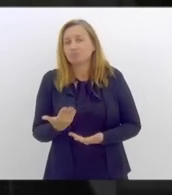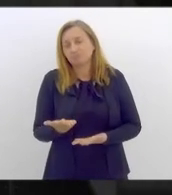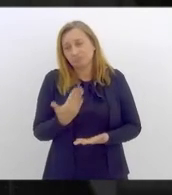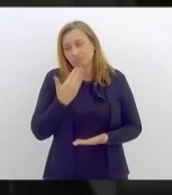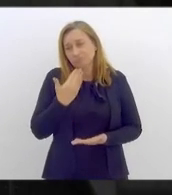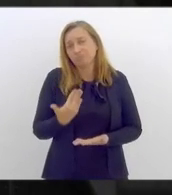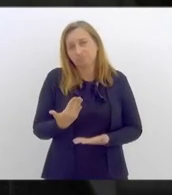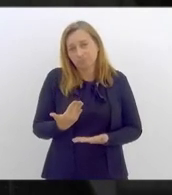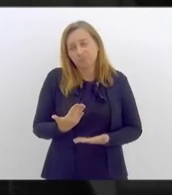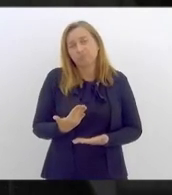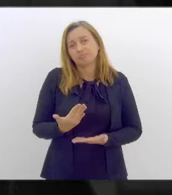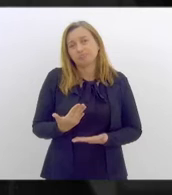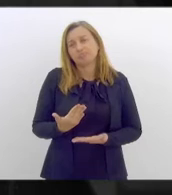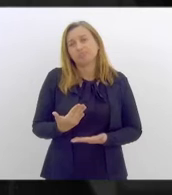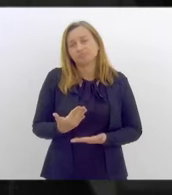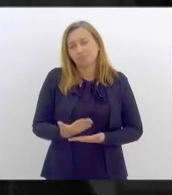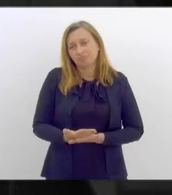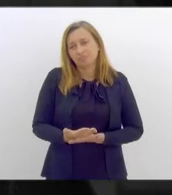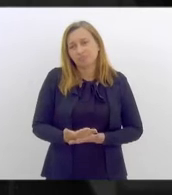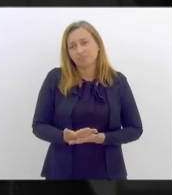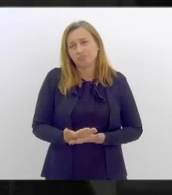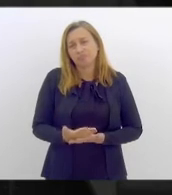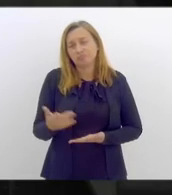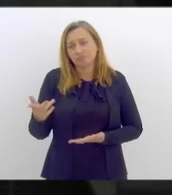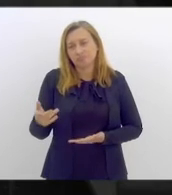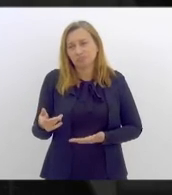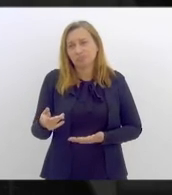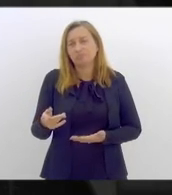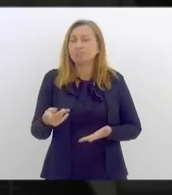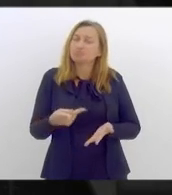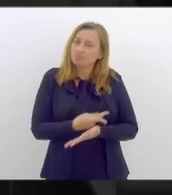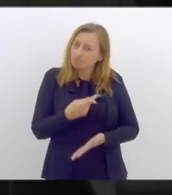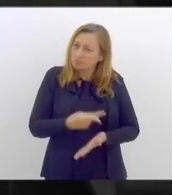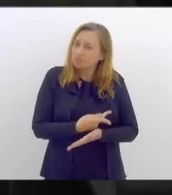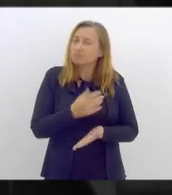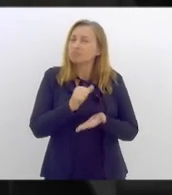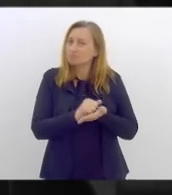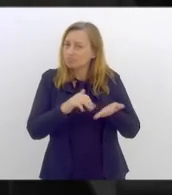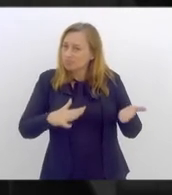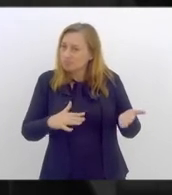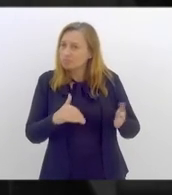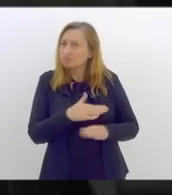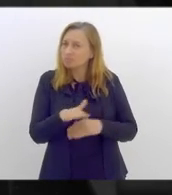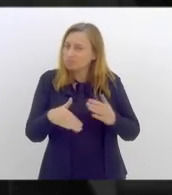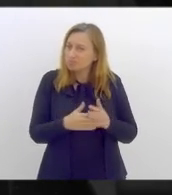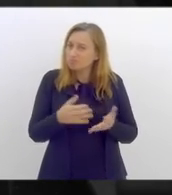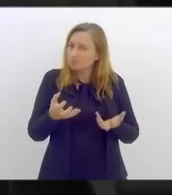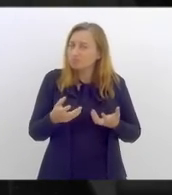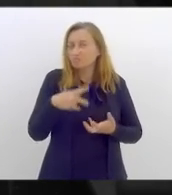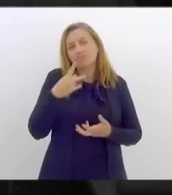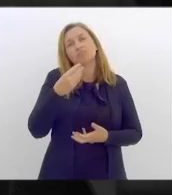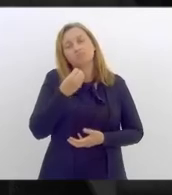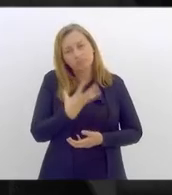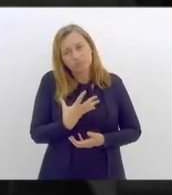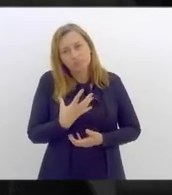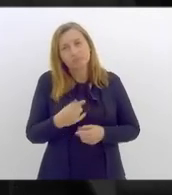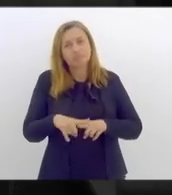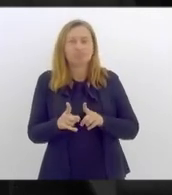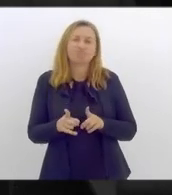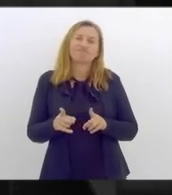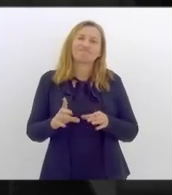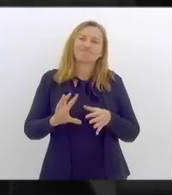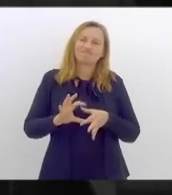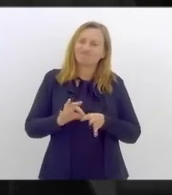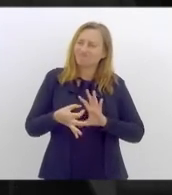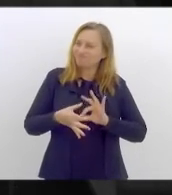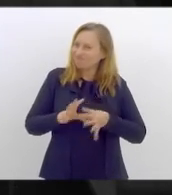desculpa uma nota institucional se retratando por esse deslize atividade como todo que ela insistir é positiva mas no contexto